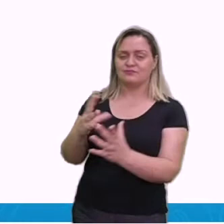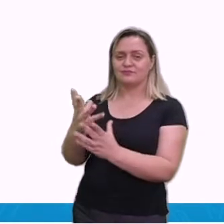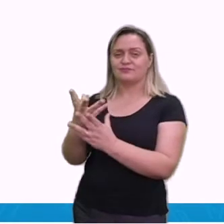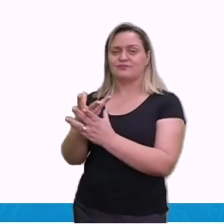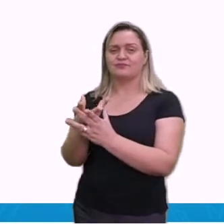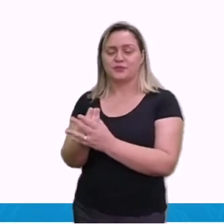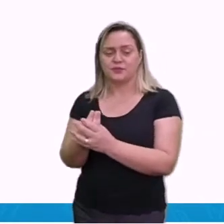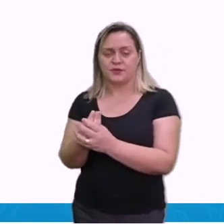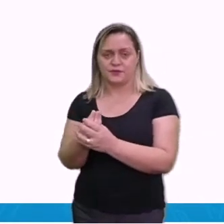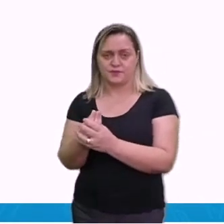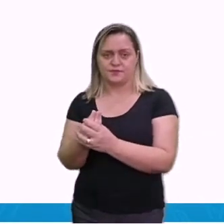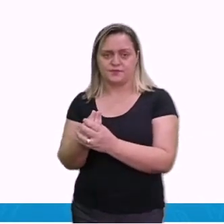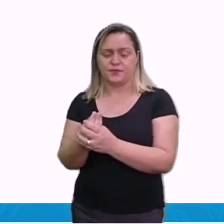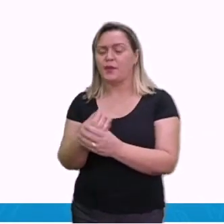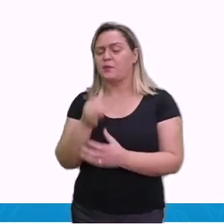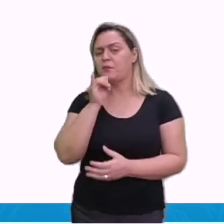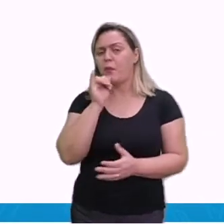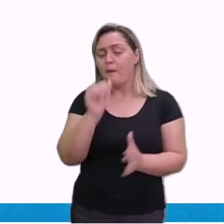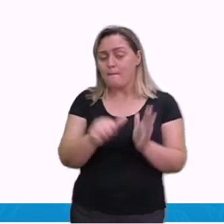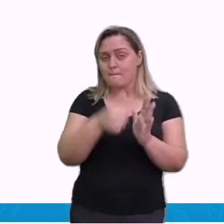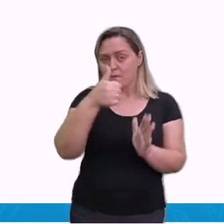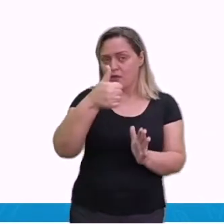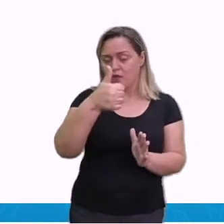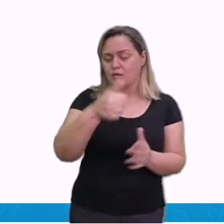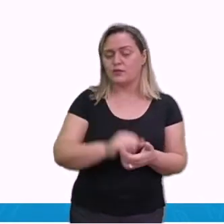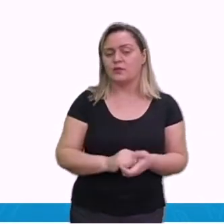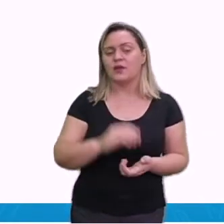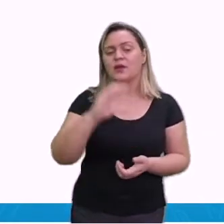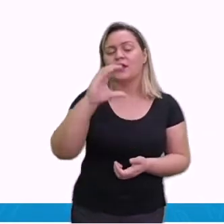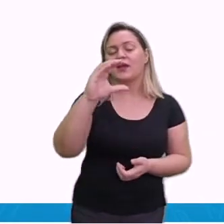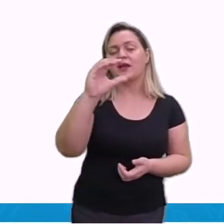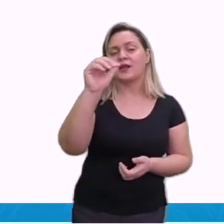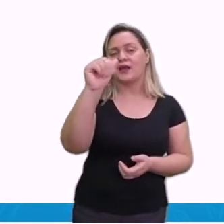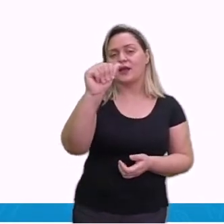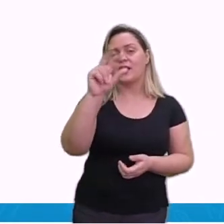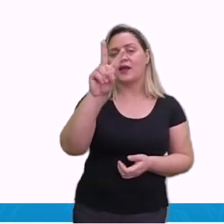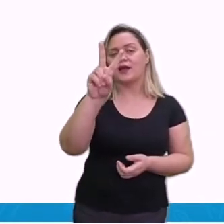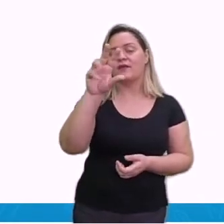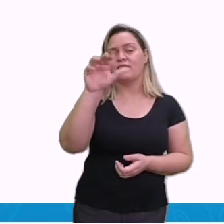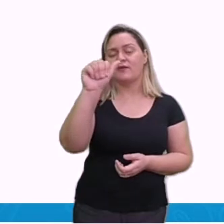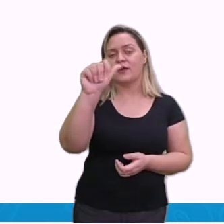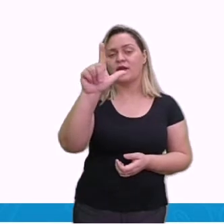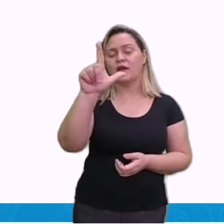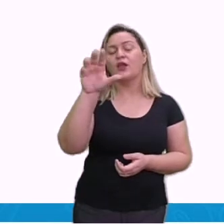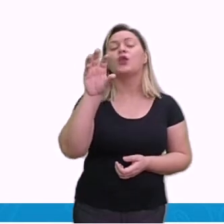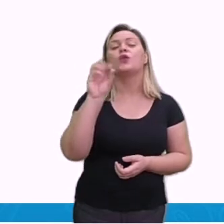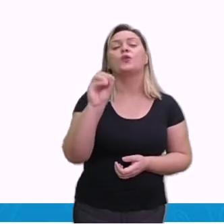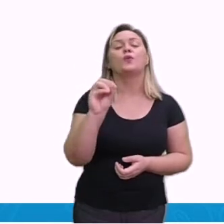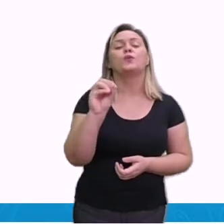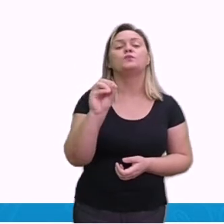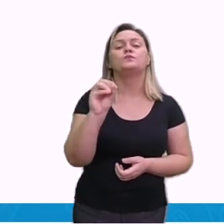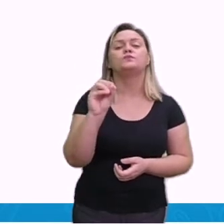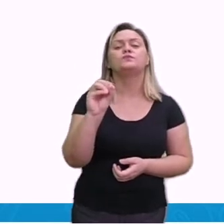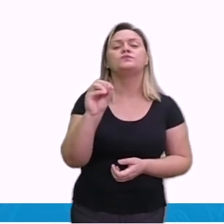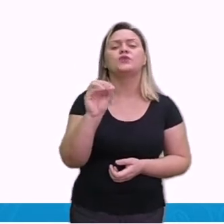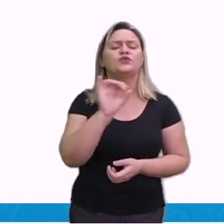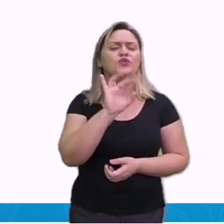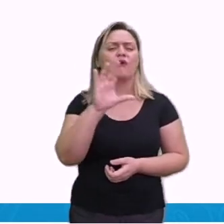primeiro exemplo, cavalo. Se eu falar cavalo, vocês conseguem entender que eu estou me